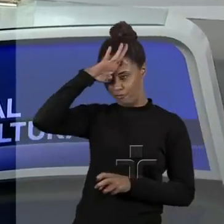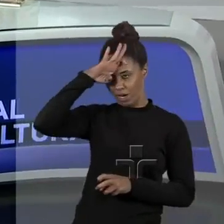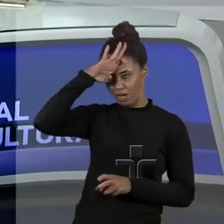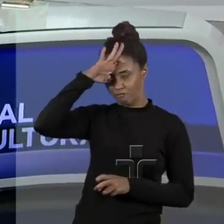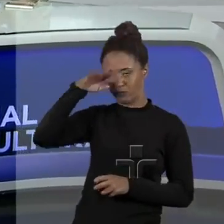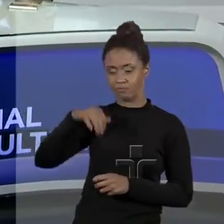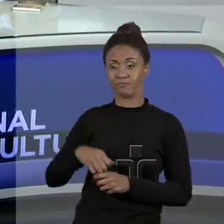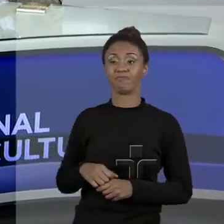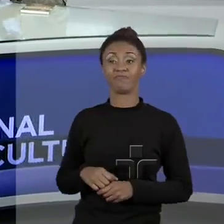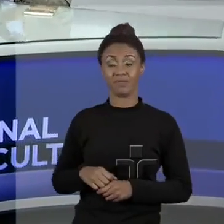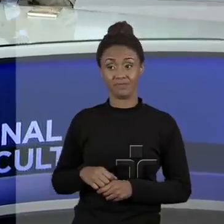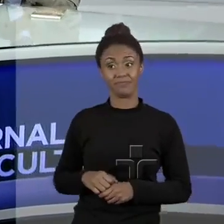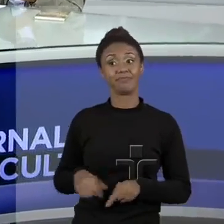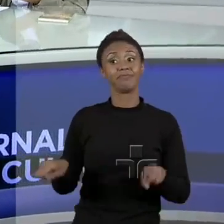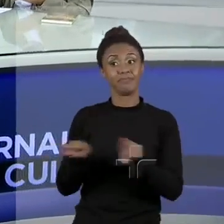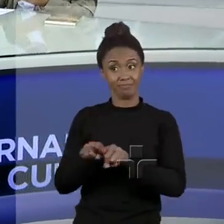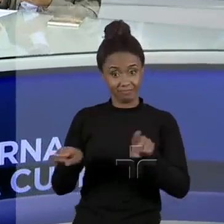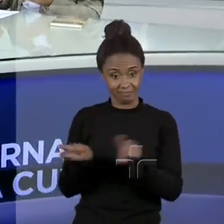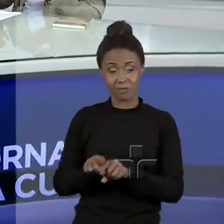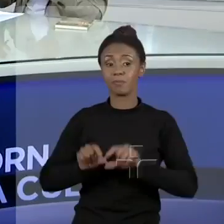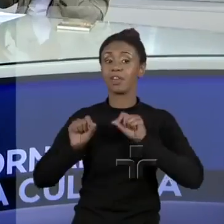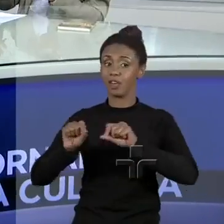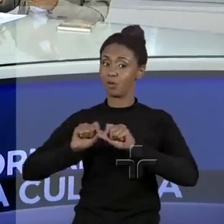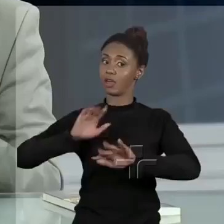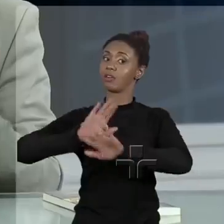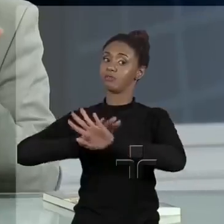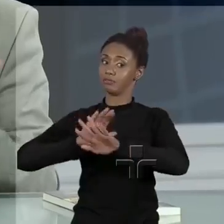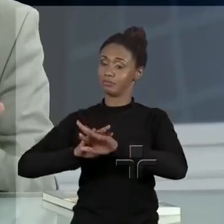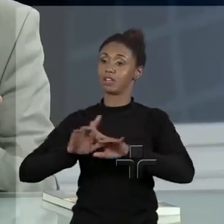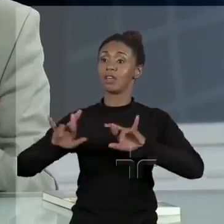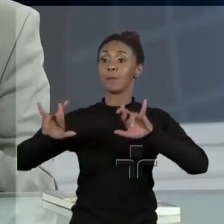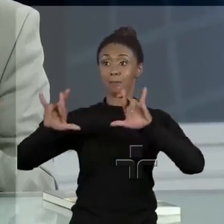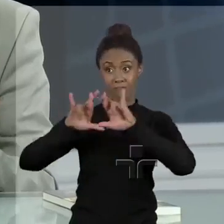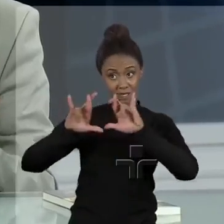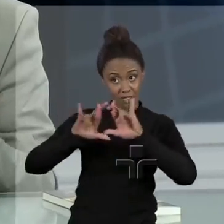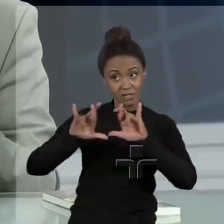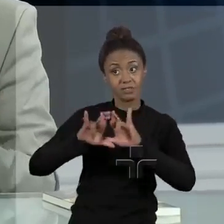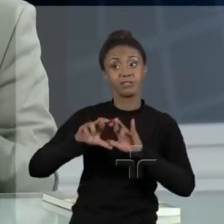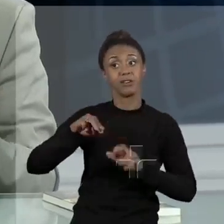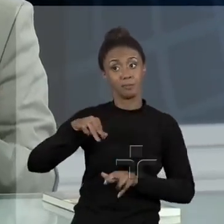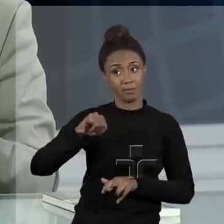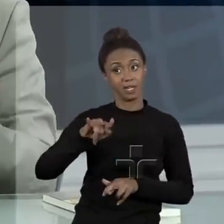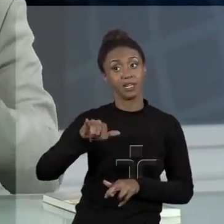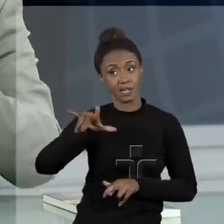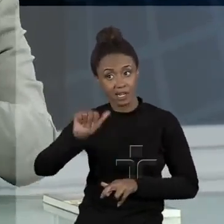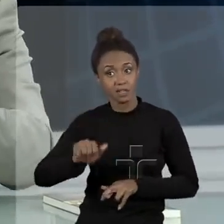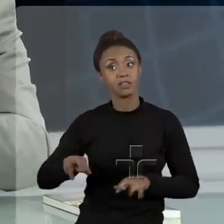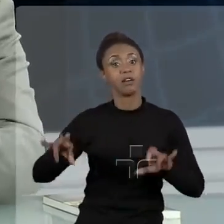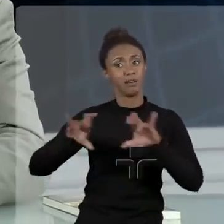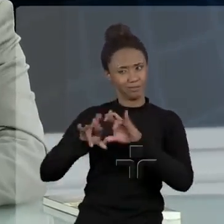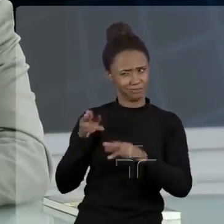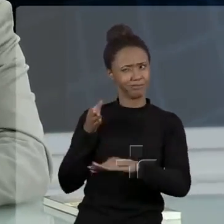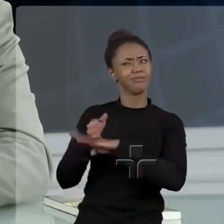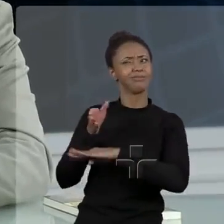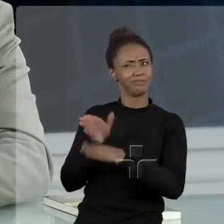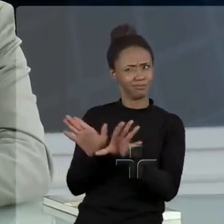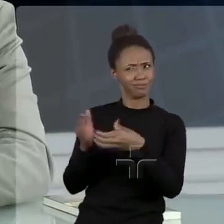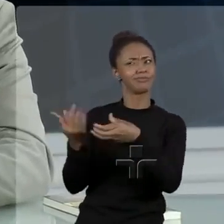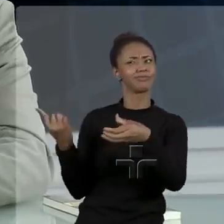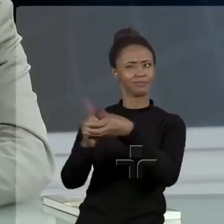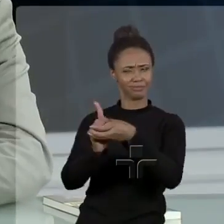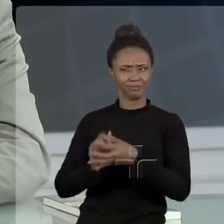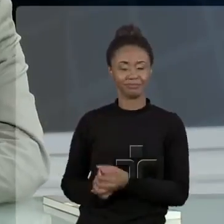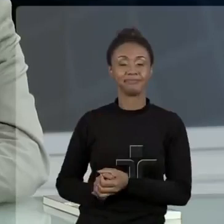também à relação com a milícia. O Queiroz é milícia. Queiroz é milícia. E a questão do